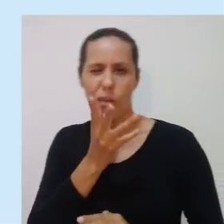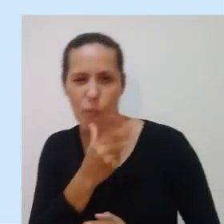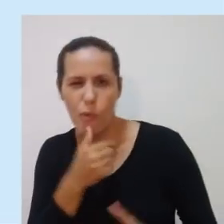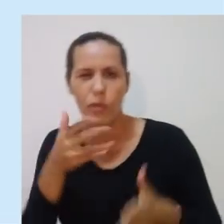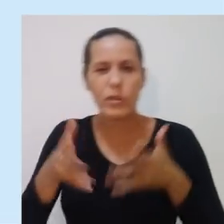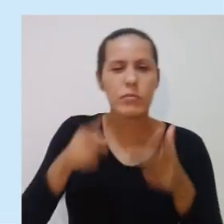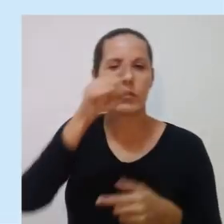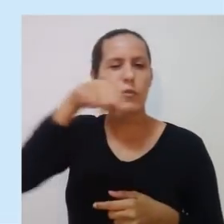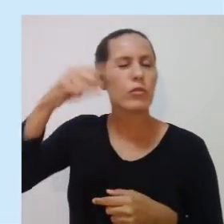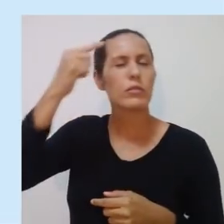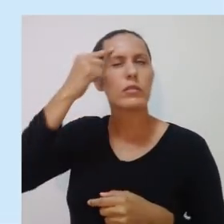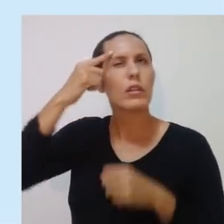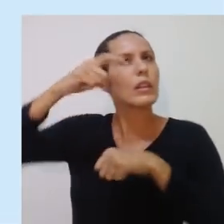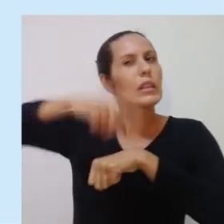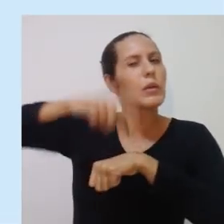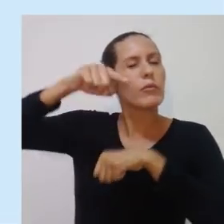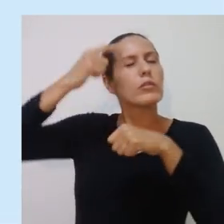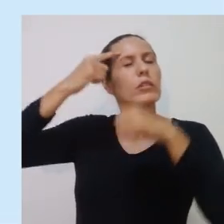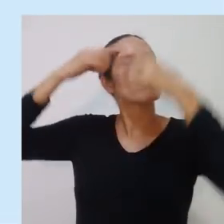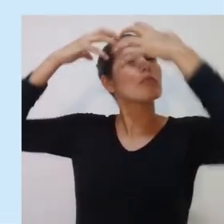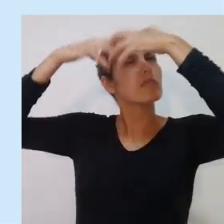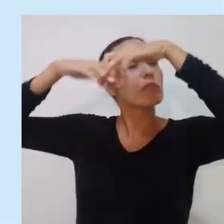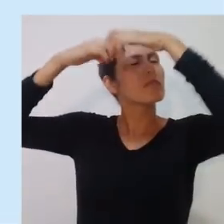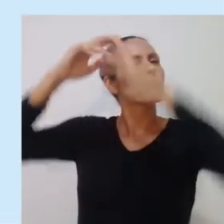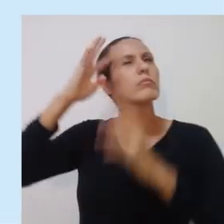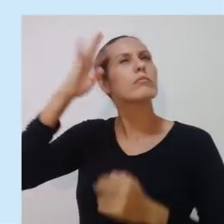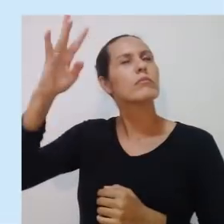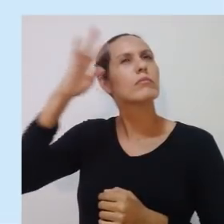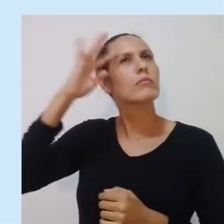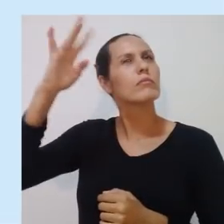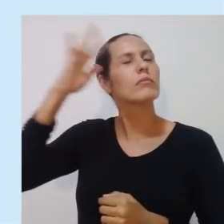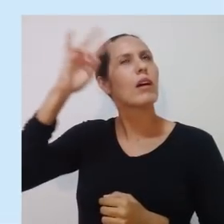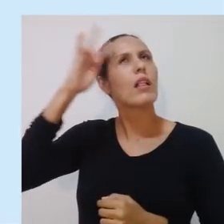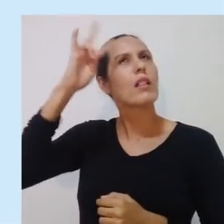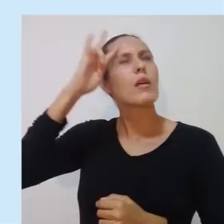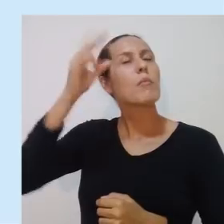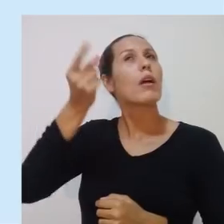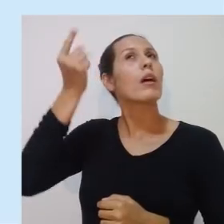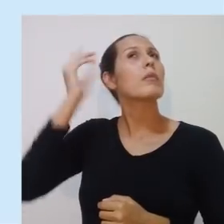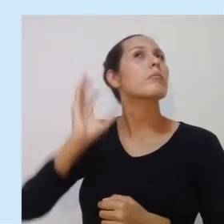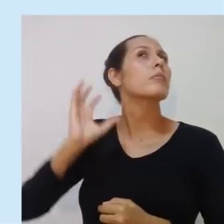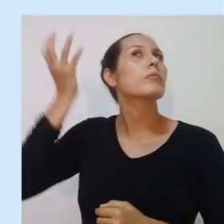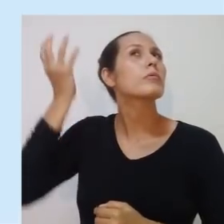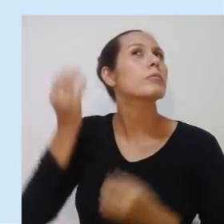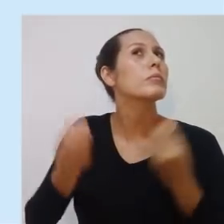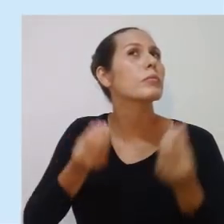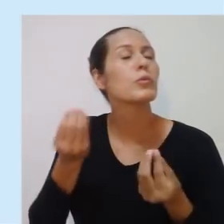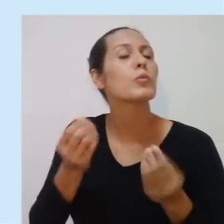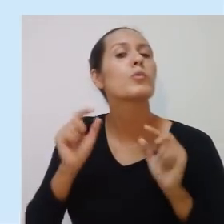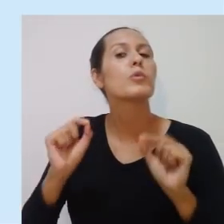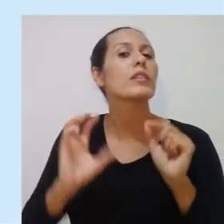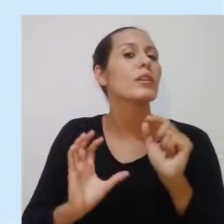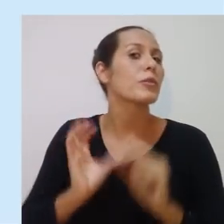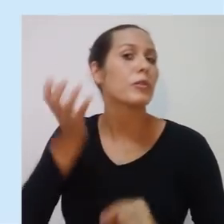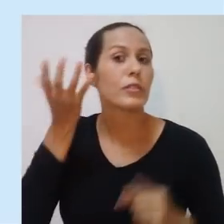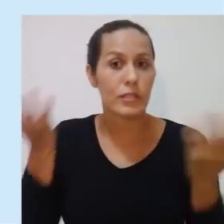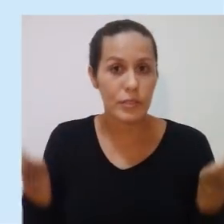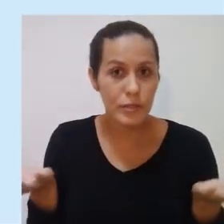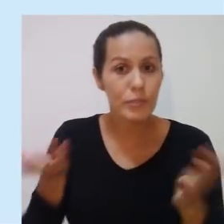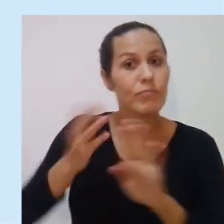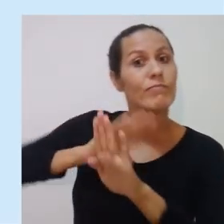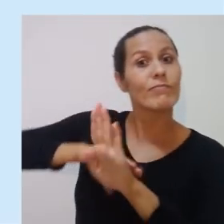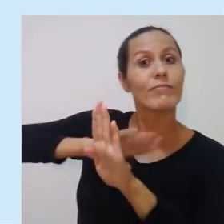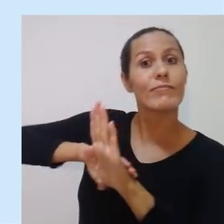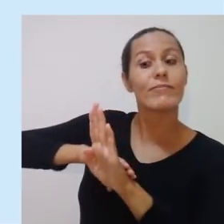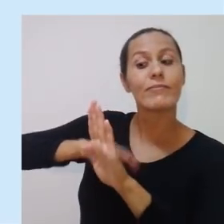demorei aqui meio que enrolando para que você pensasse, né? Para que você colocasse sua cabecinha para funcionar e pudesse determinar